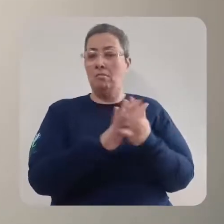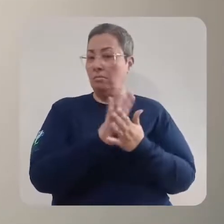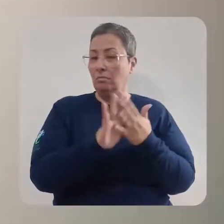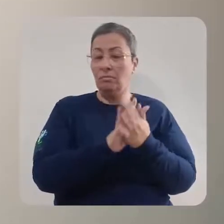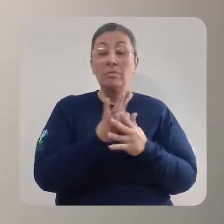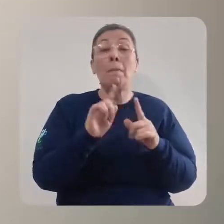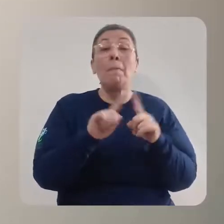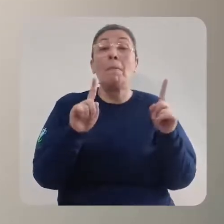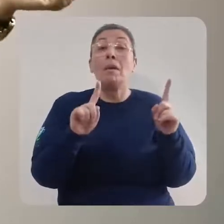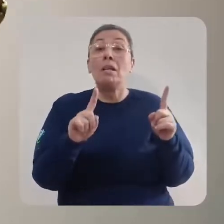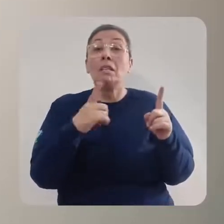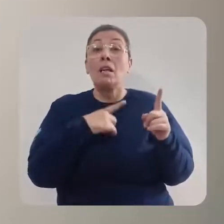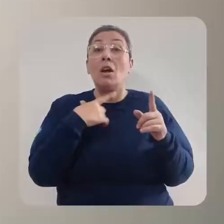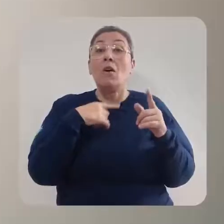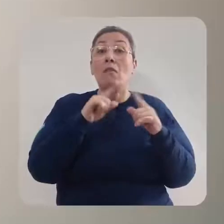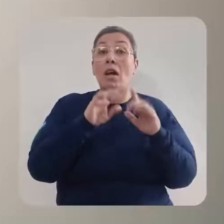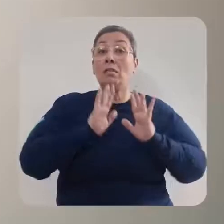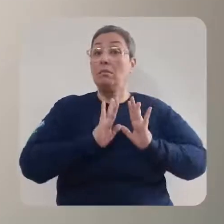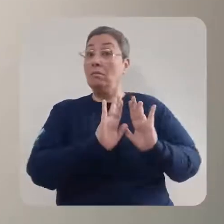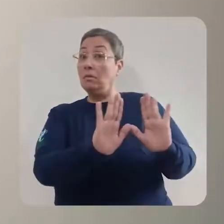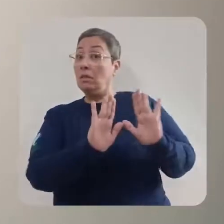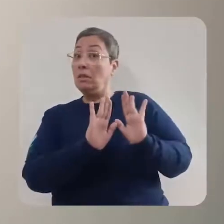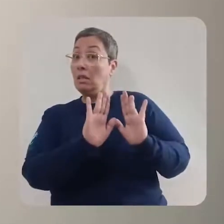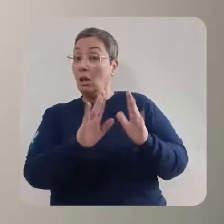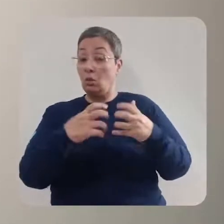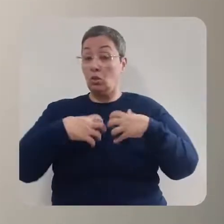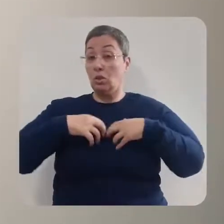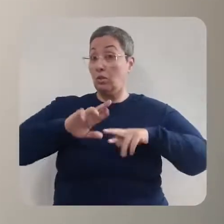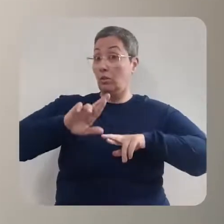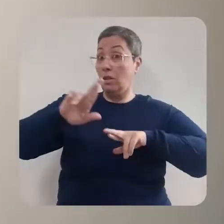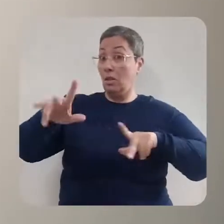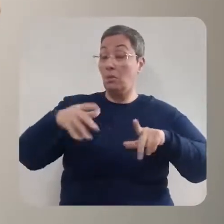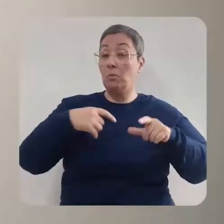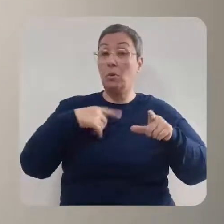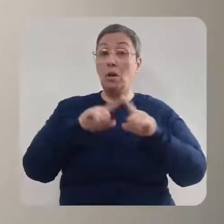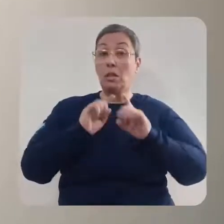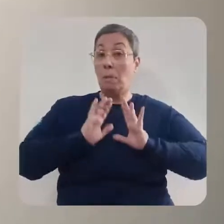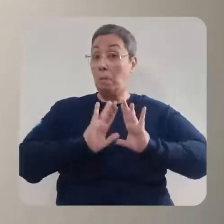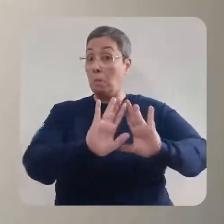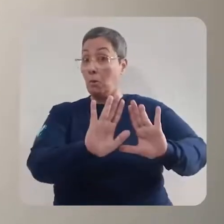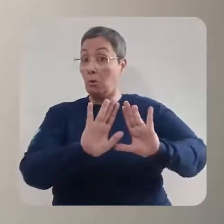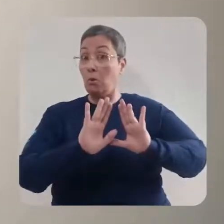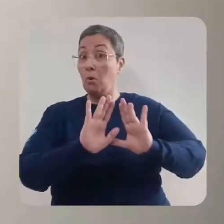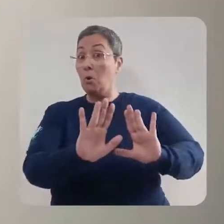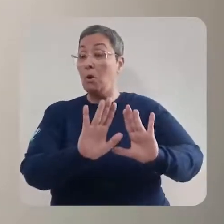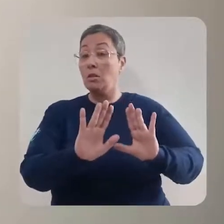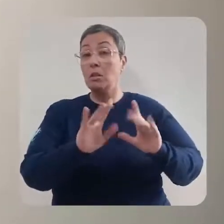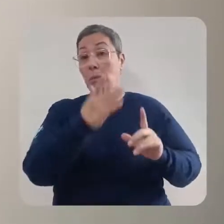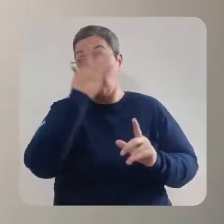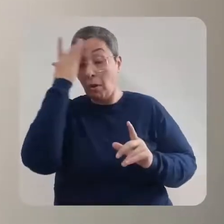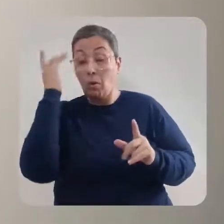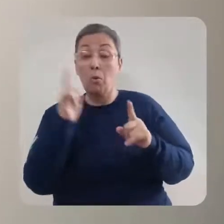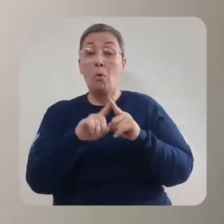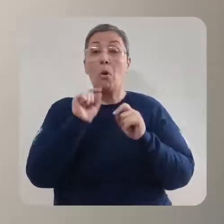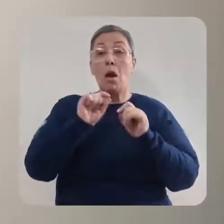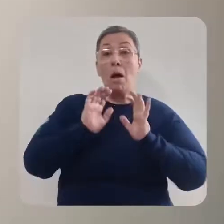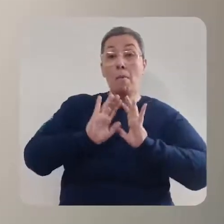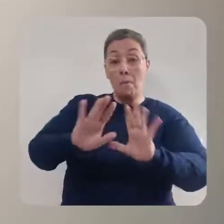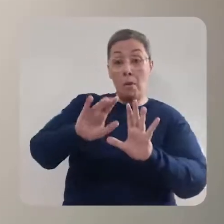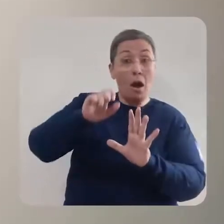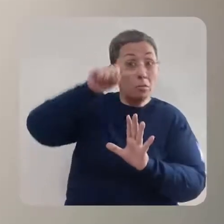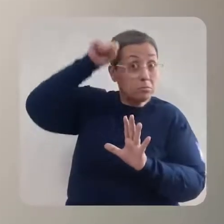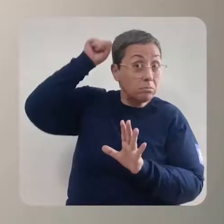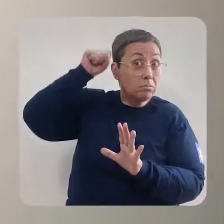quero, né? Mas ela vai dizer esse não quero de diversas formas, fazendo o quê? Empurrando o cabeleireiro, empurrando